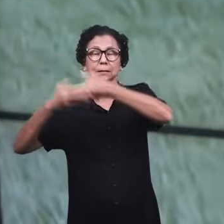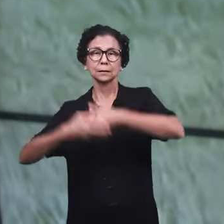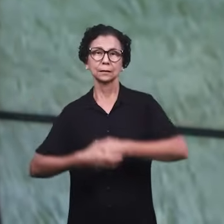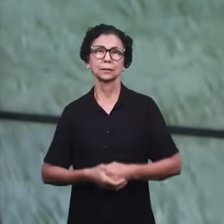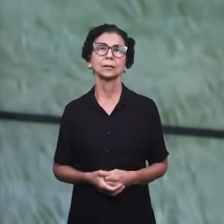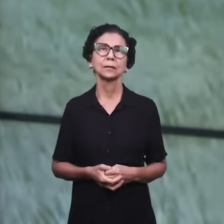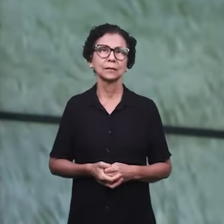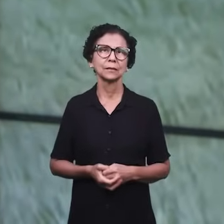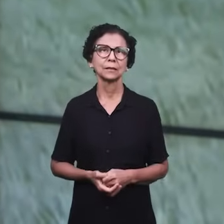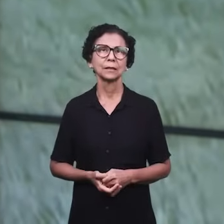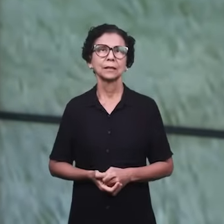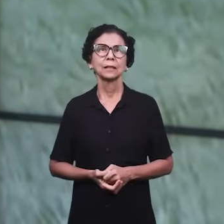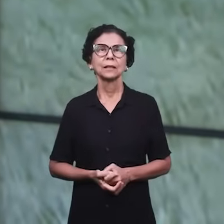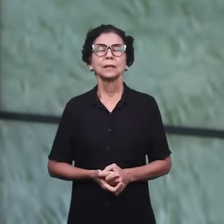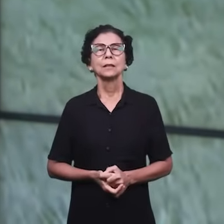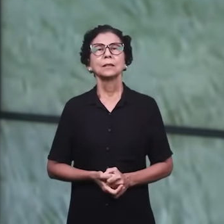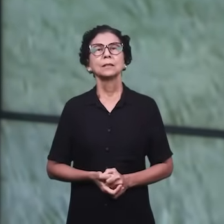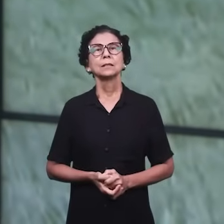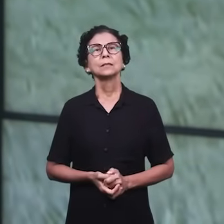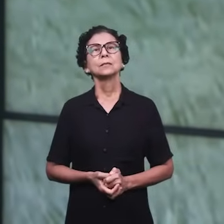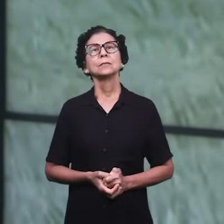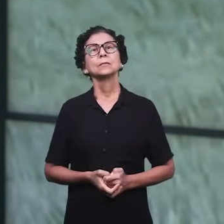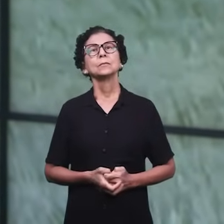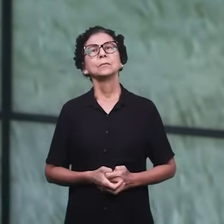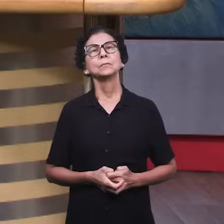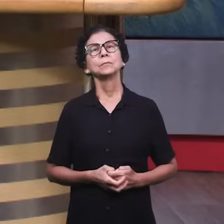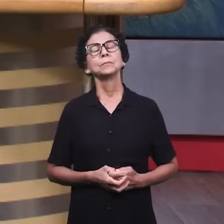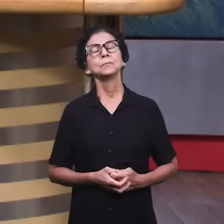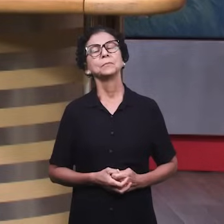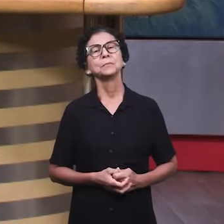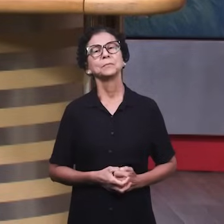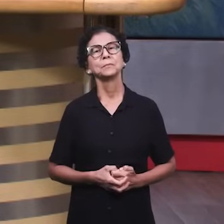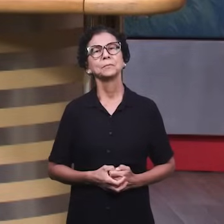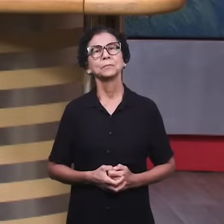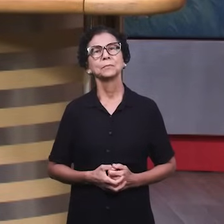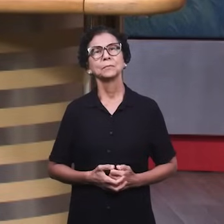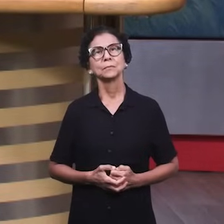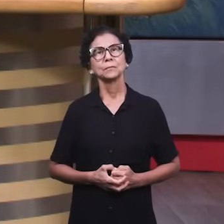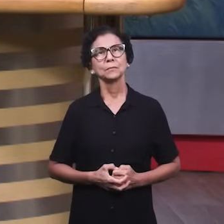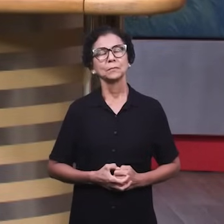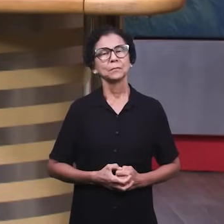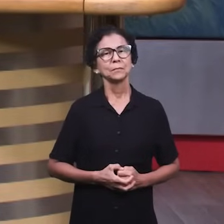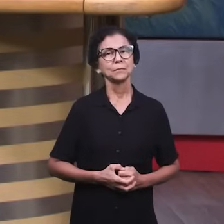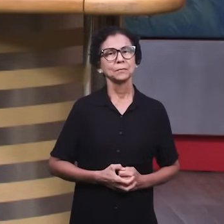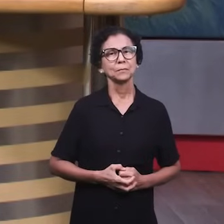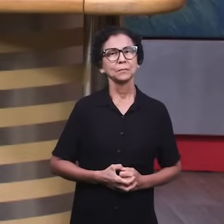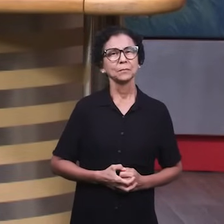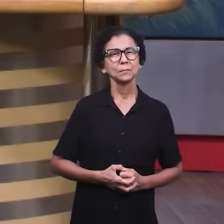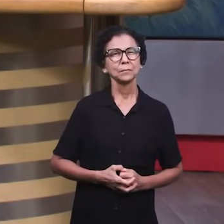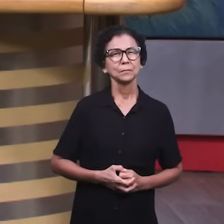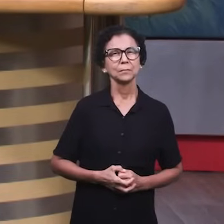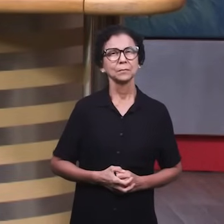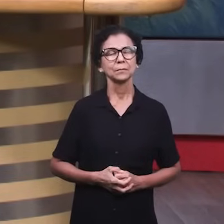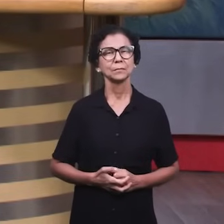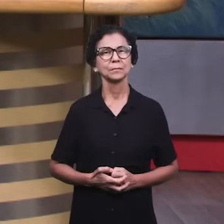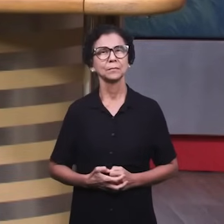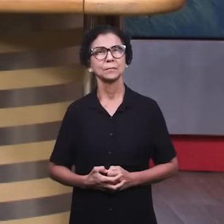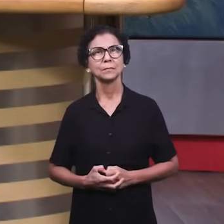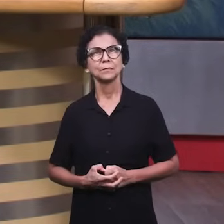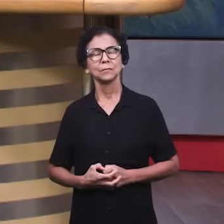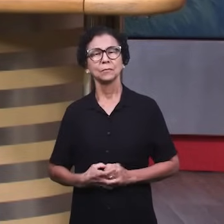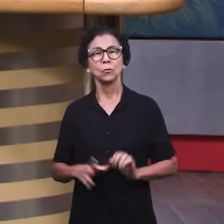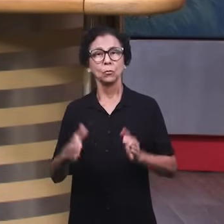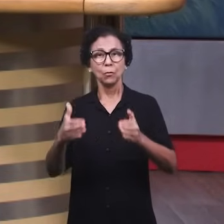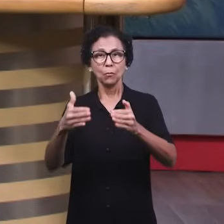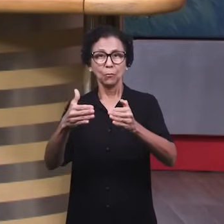consagração de criança tá tá sendo claro né então como é que foi ele ele lógico orientou o culto eh todo o culto foi voltado para